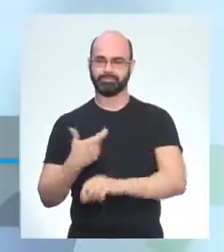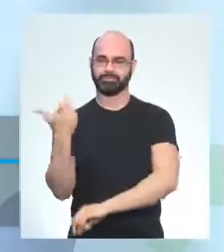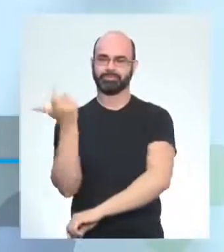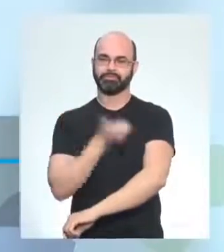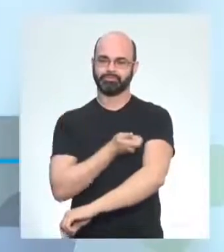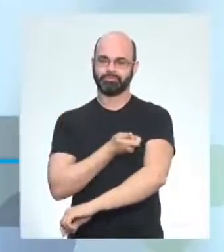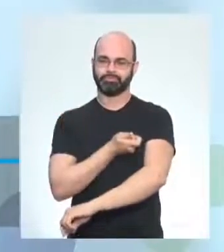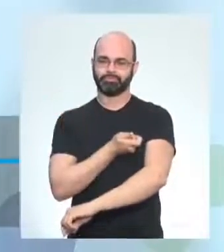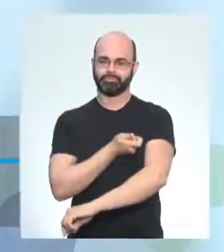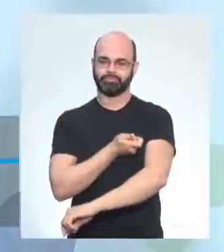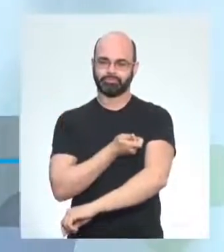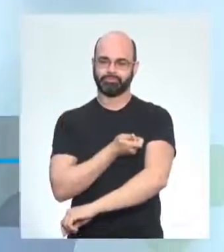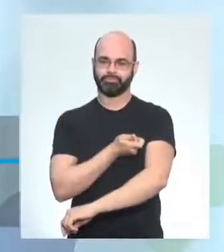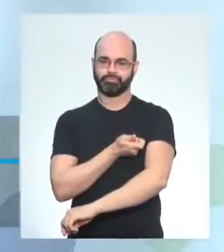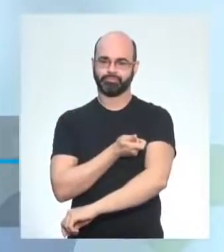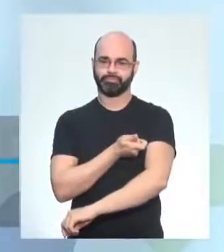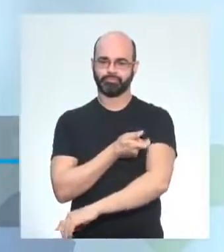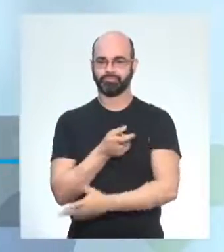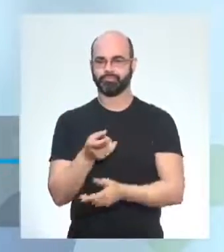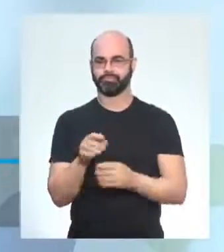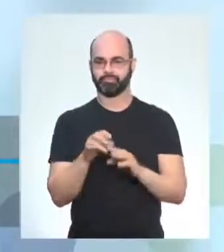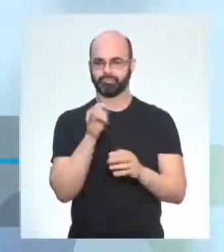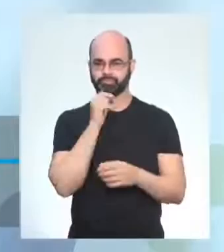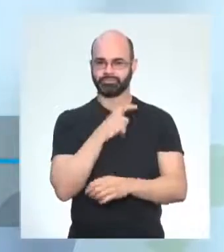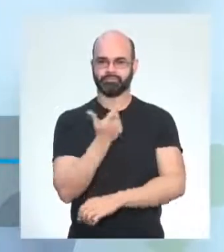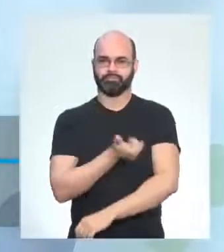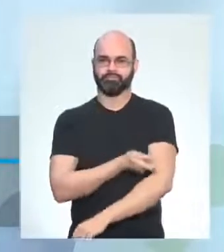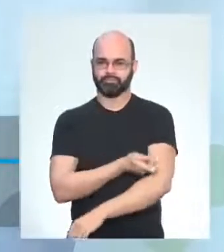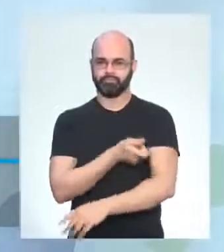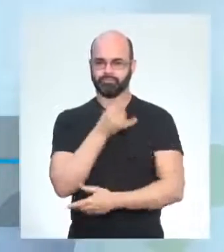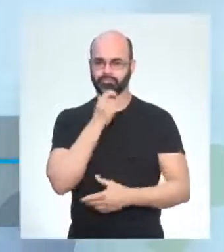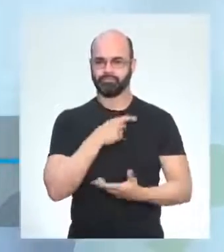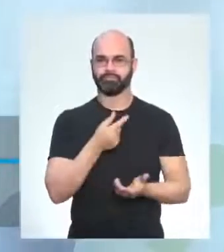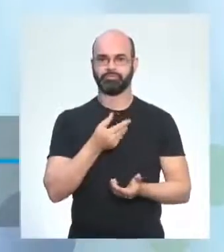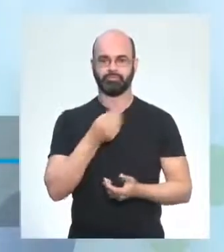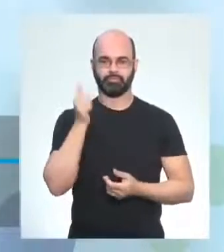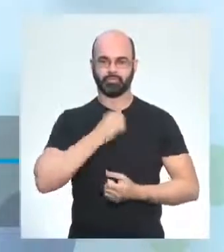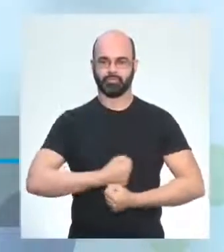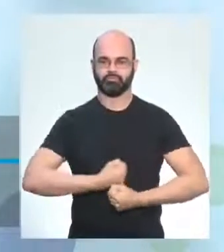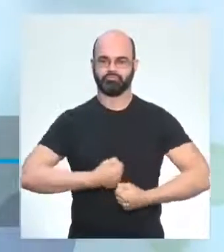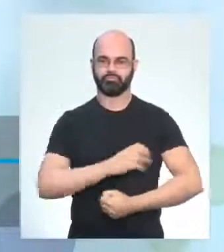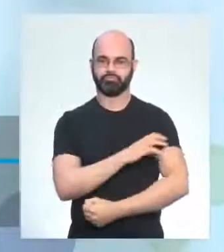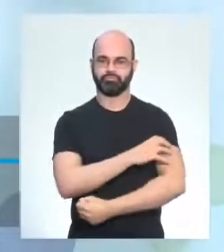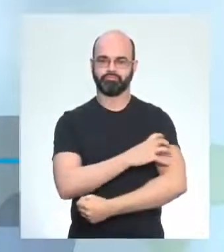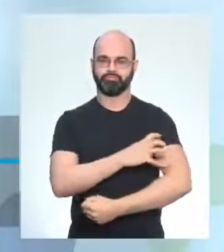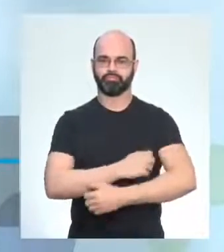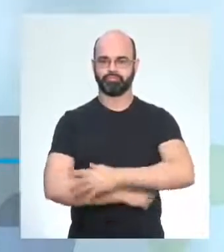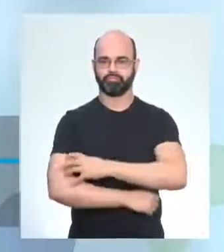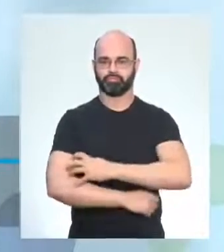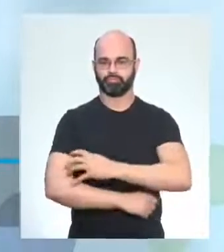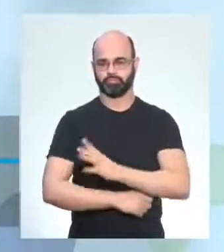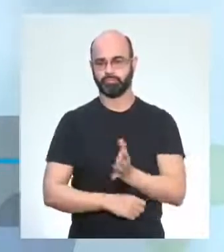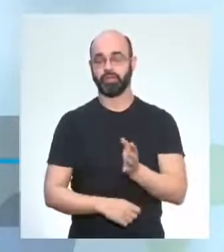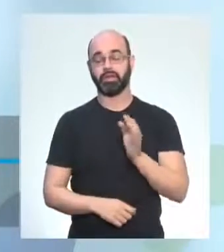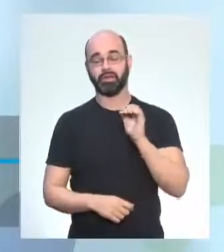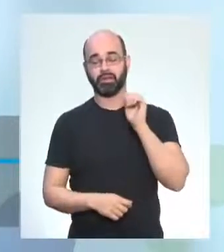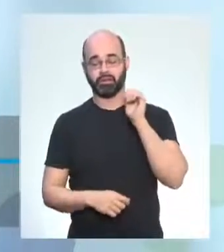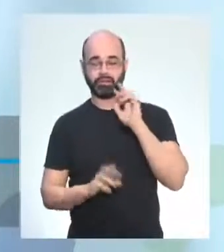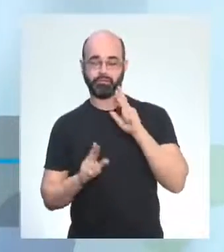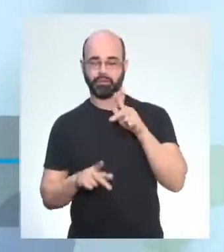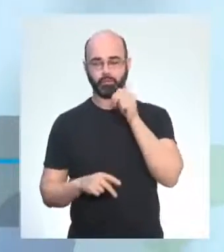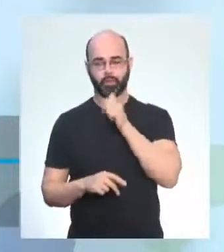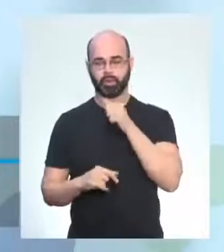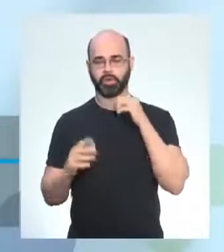hormônio masculino. Inclusive meninas, né, injetam hormônio masculino para ganhar músculo, porque a mulher naturalmente ela vai ter